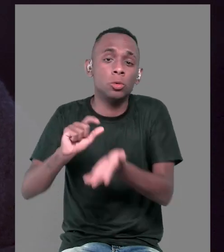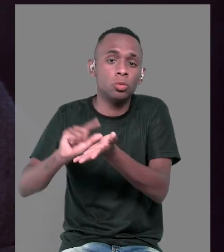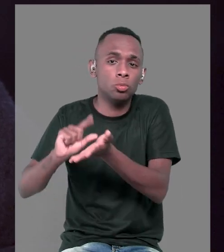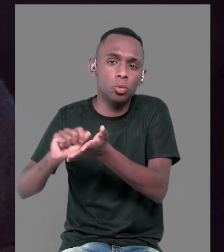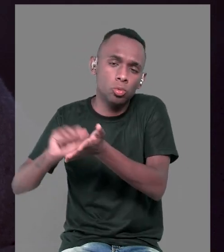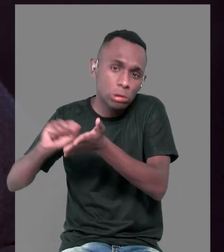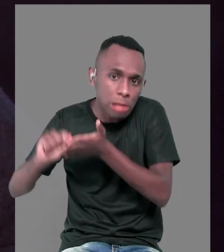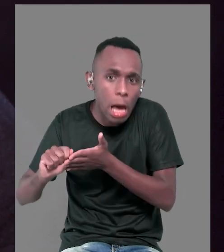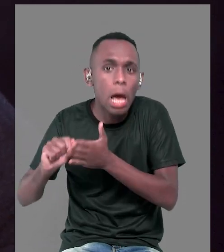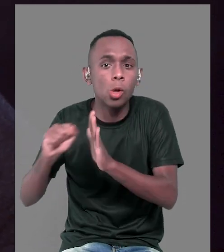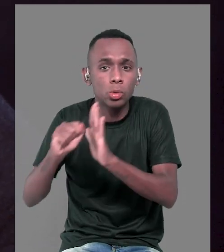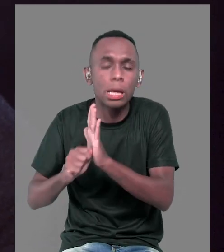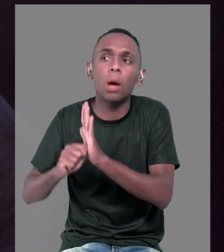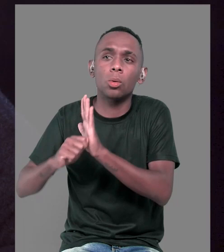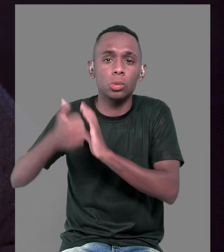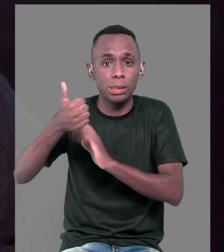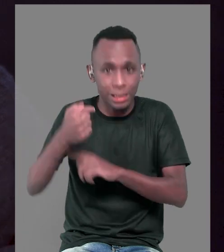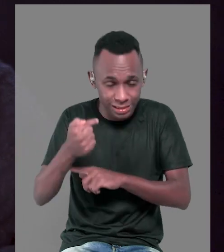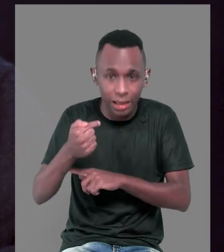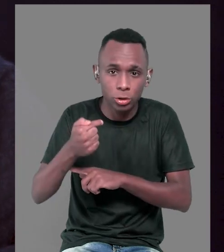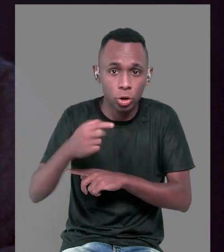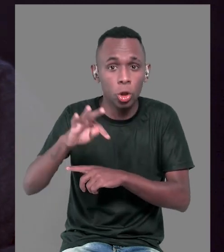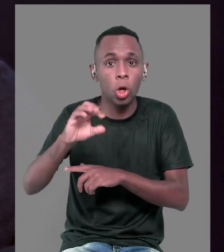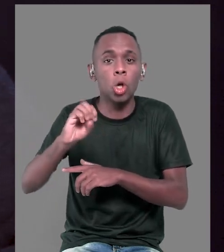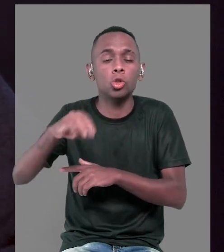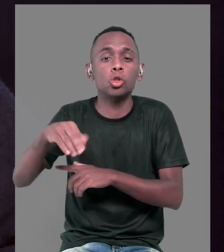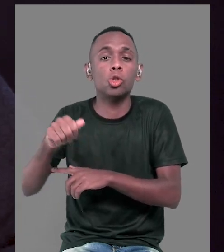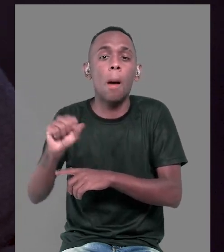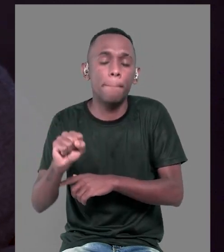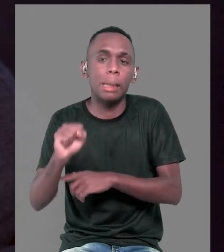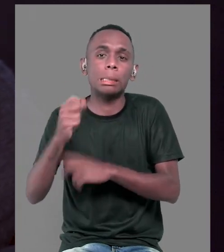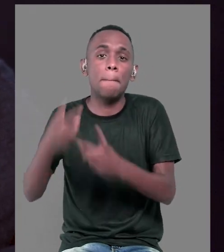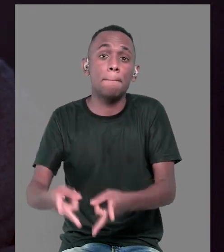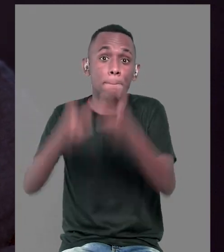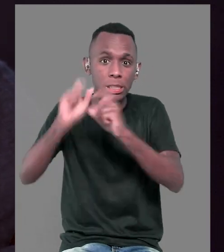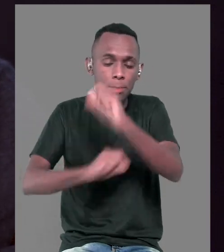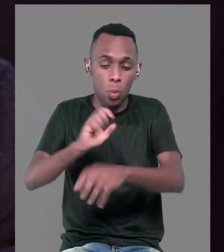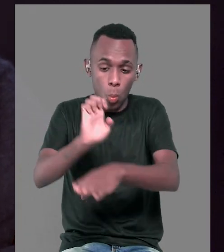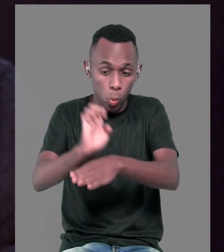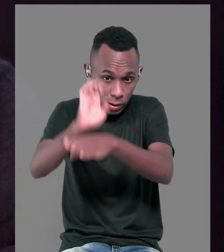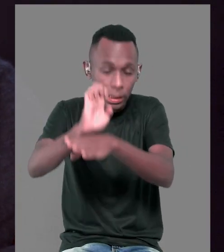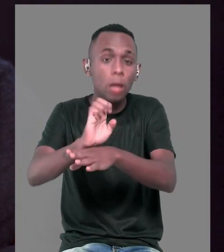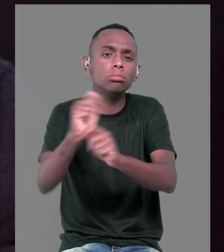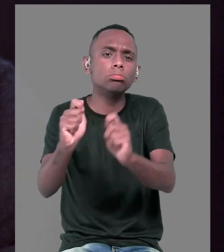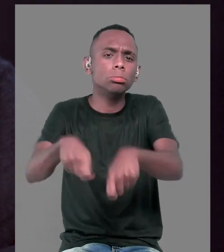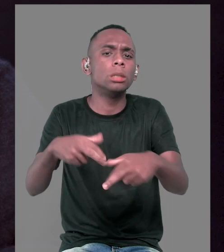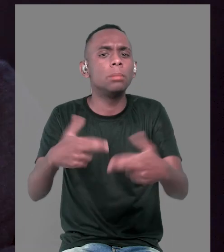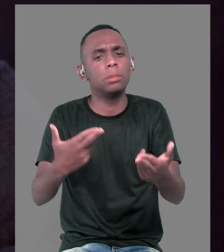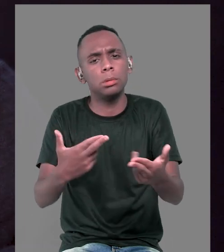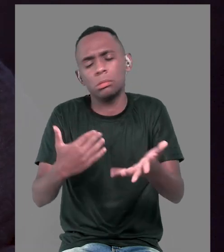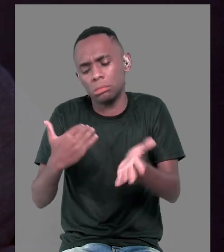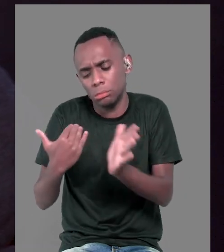Hobbes enxergou que o Estado poderia ter esse curso, essa sequência,